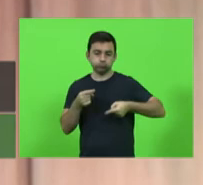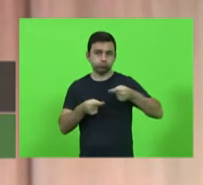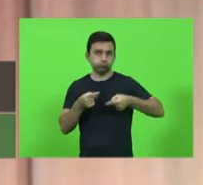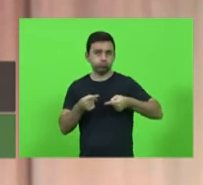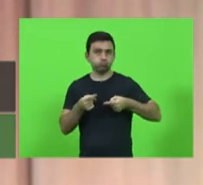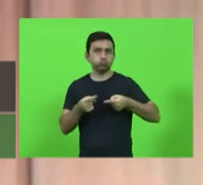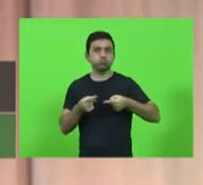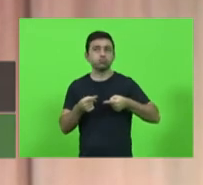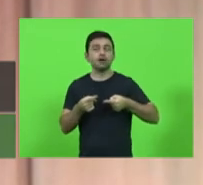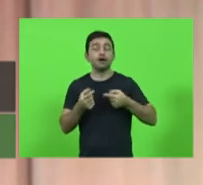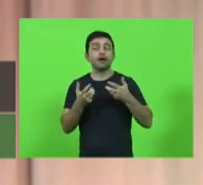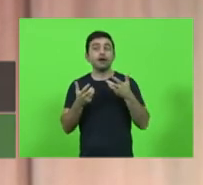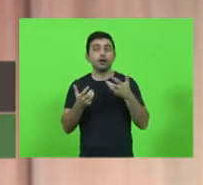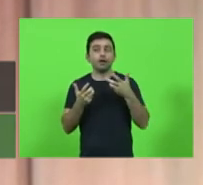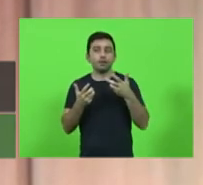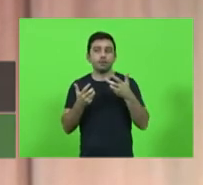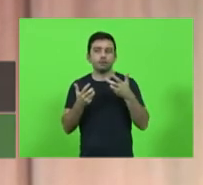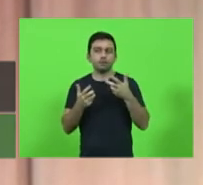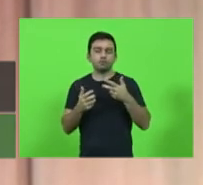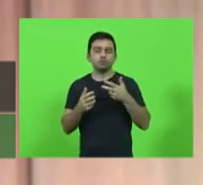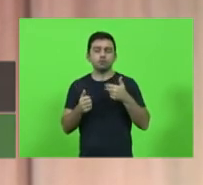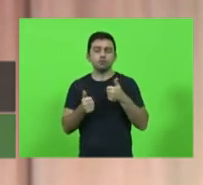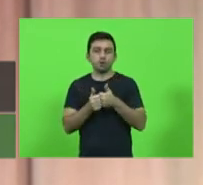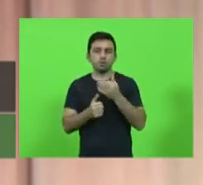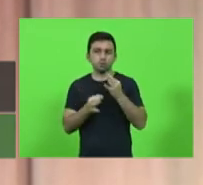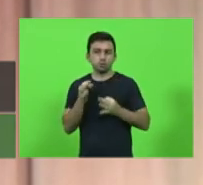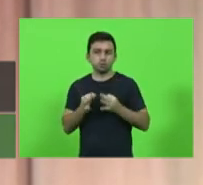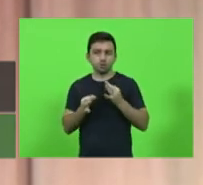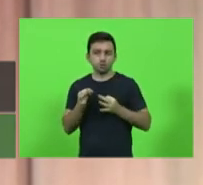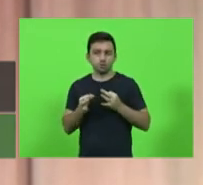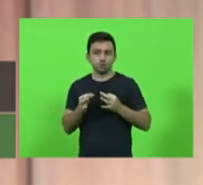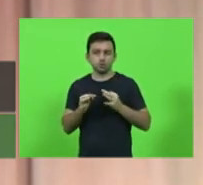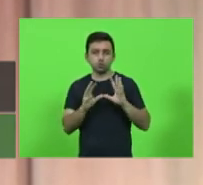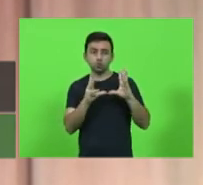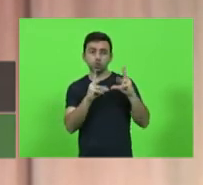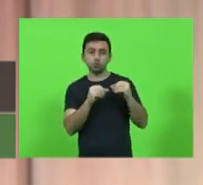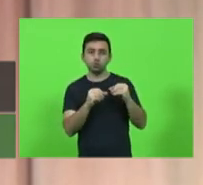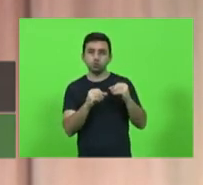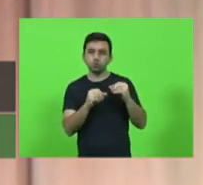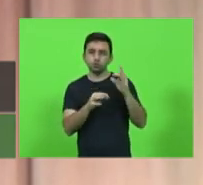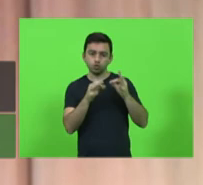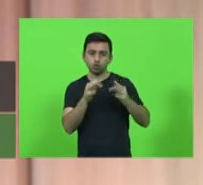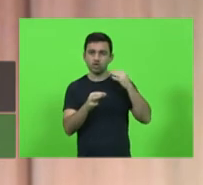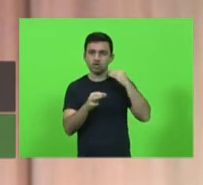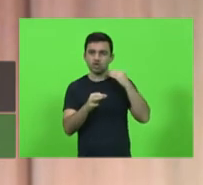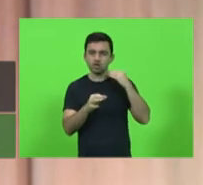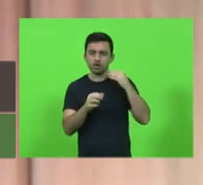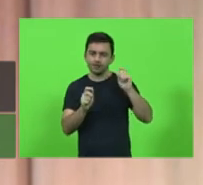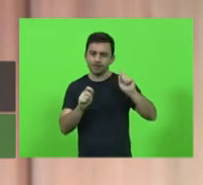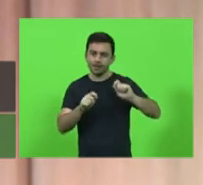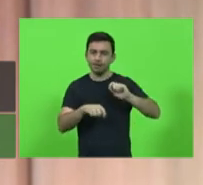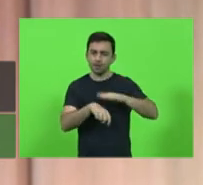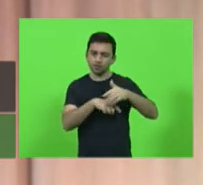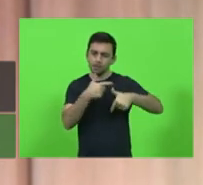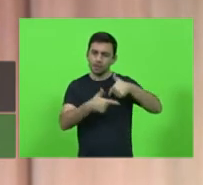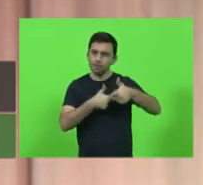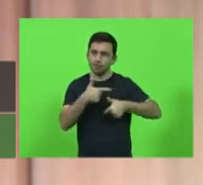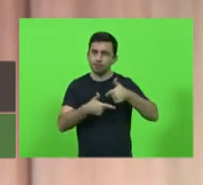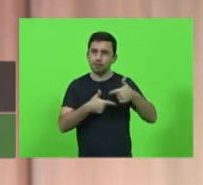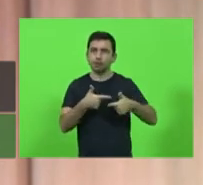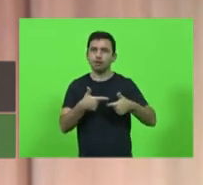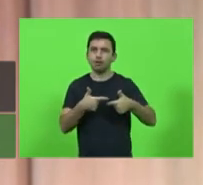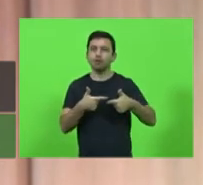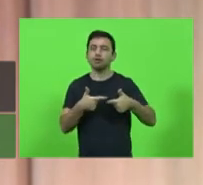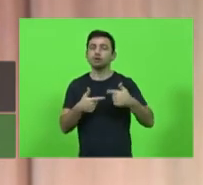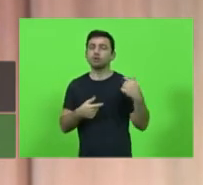dentro do tribunal de justiça para que possam os juízes atuarem da melhor maneira possível e por esse